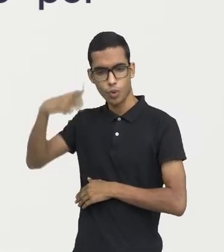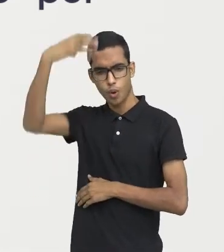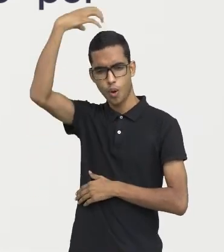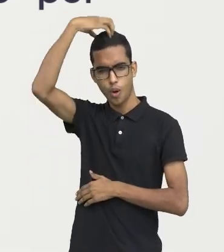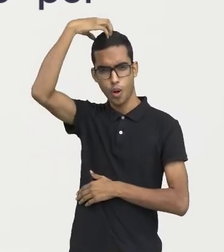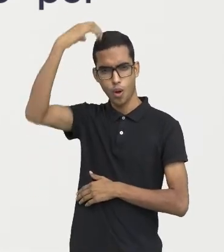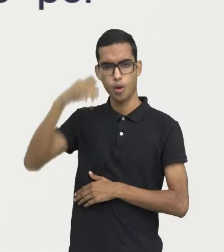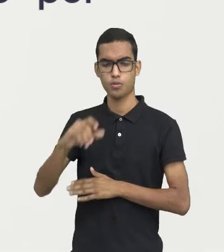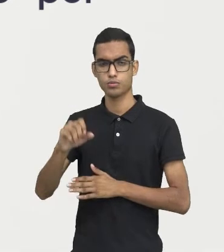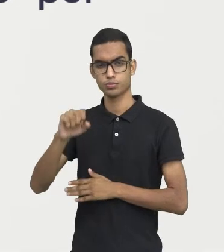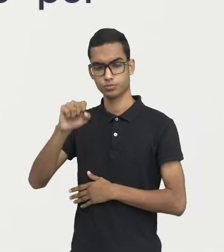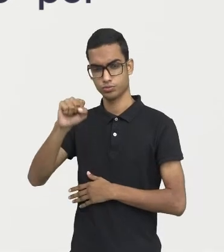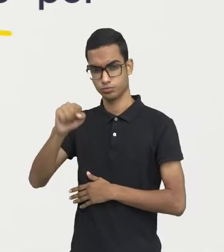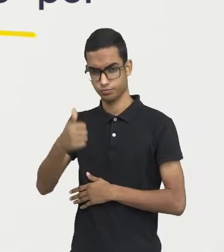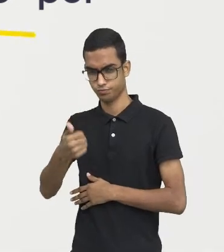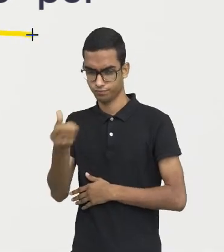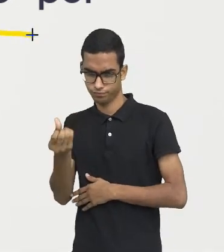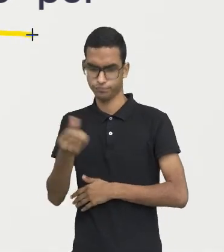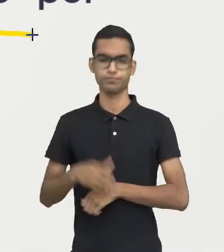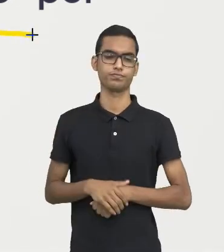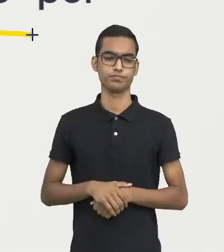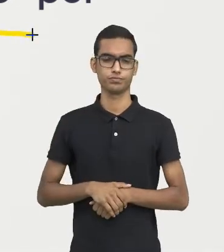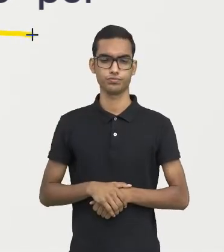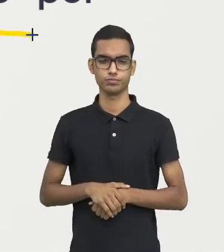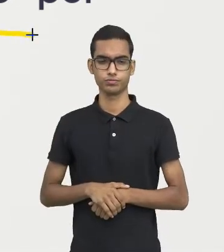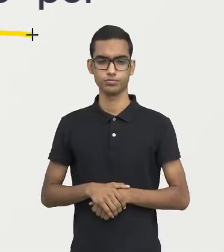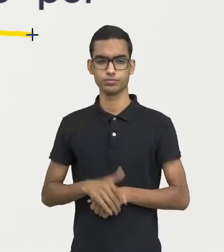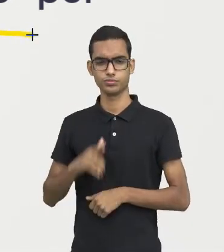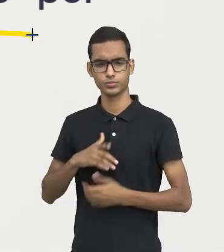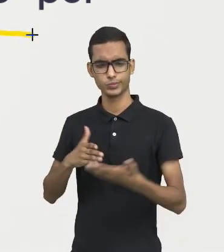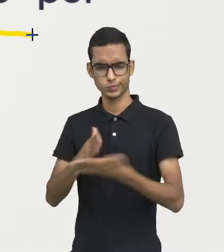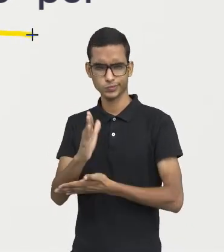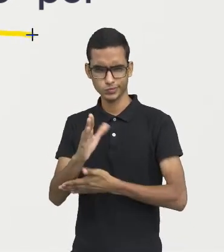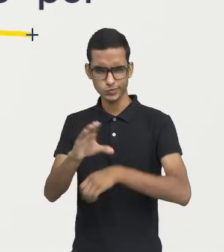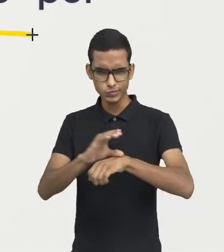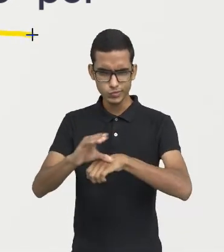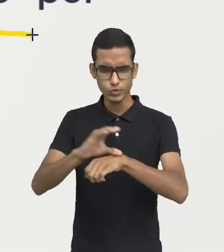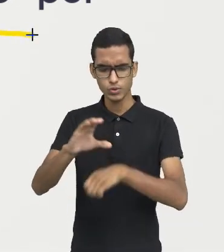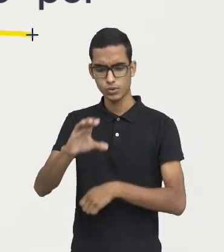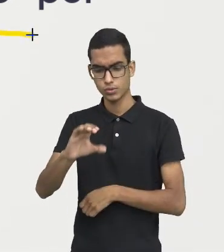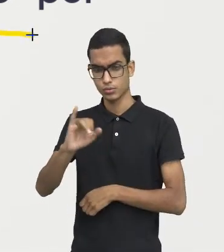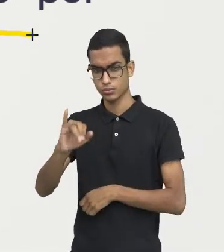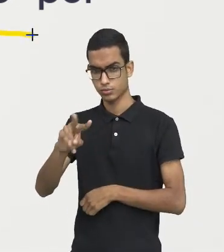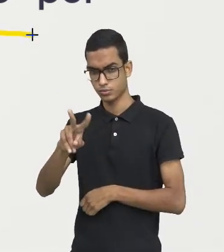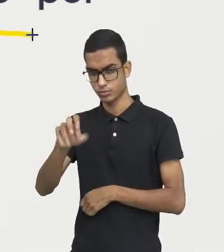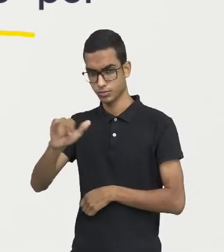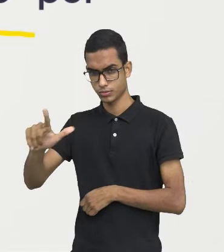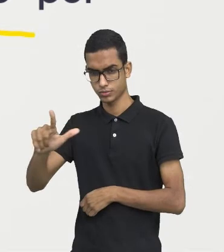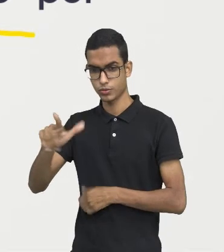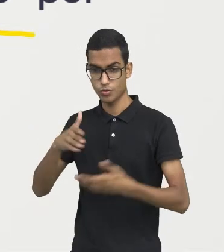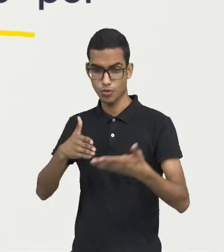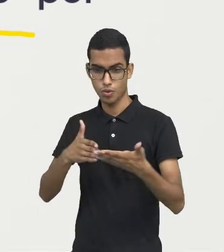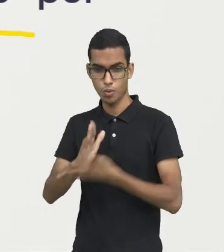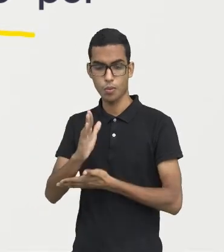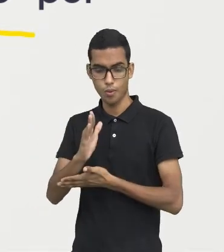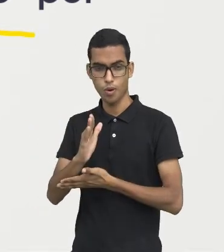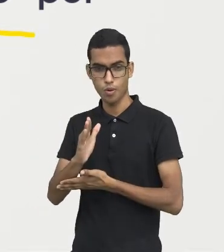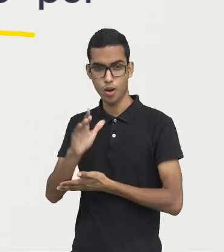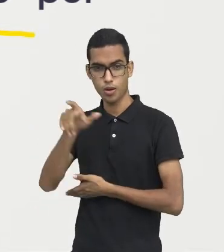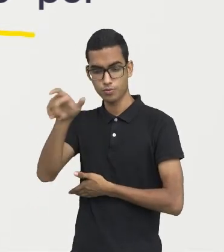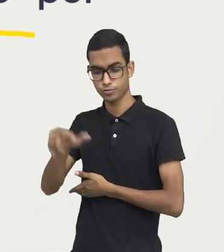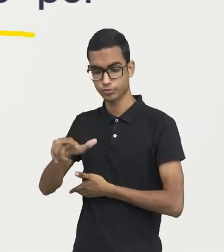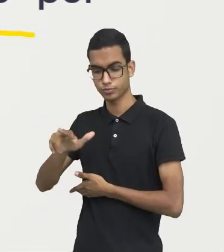período da aprovação da Constituição Civil do Clero foi aprovada aí por Luís